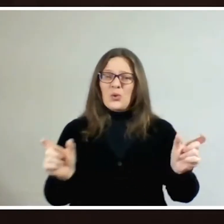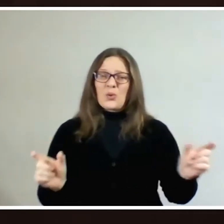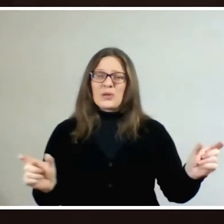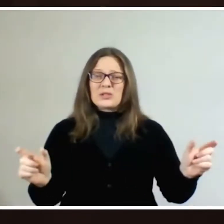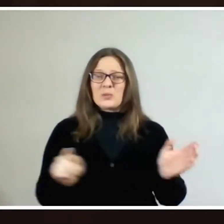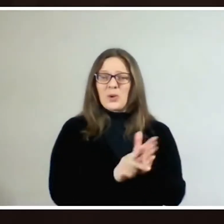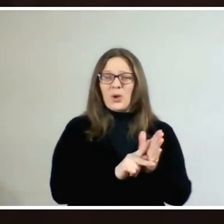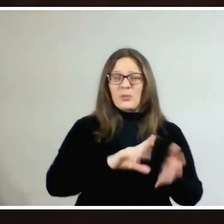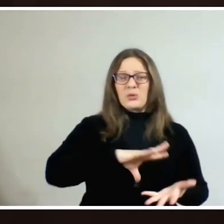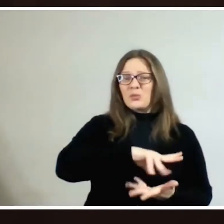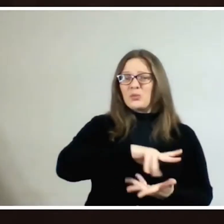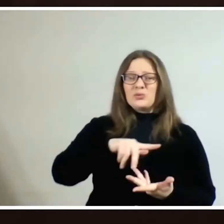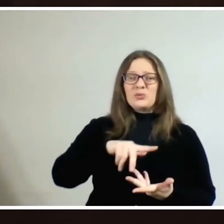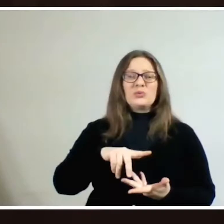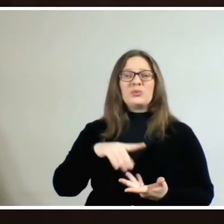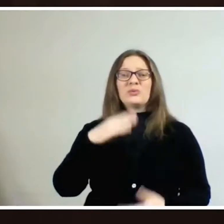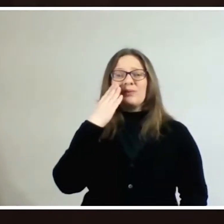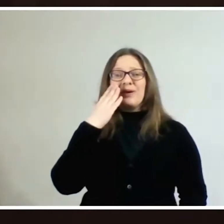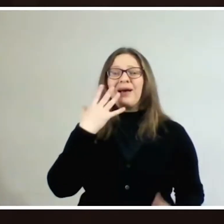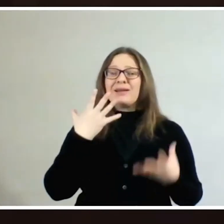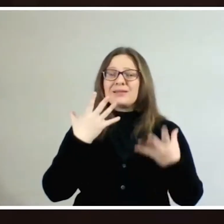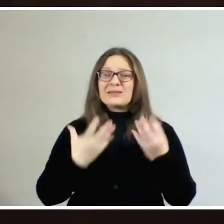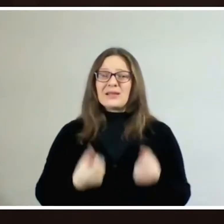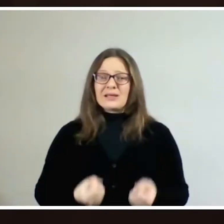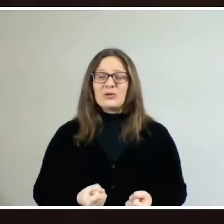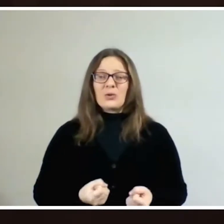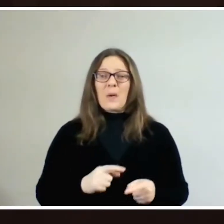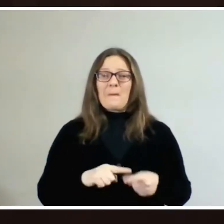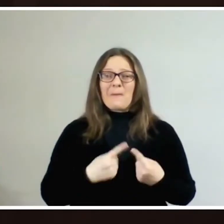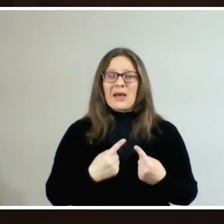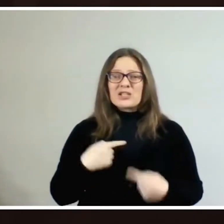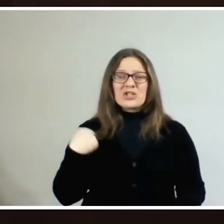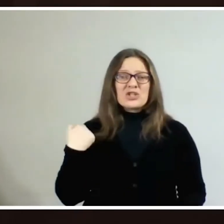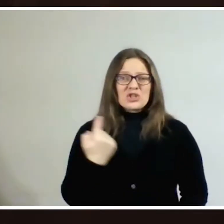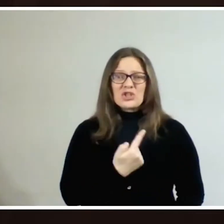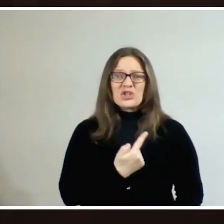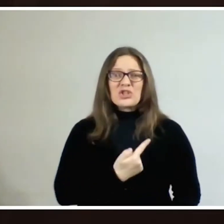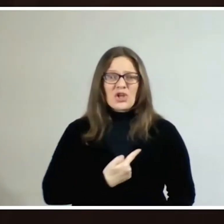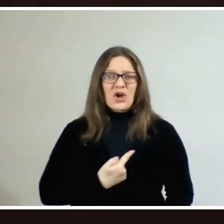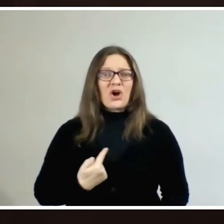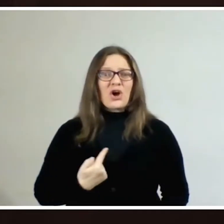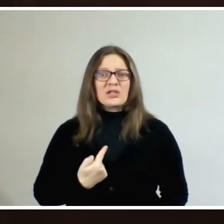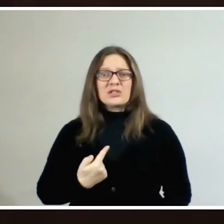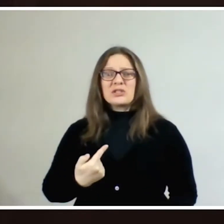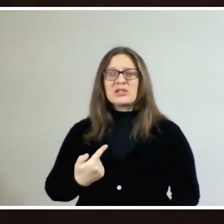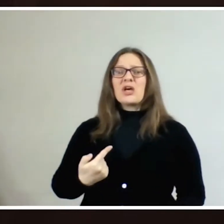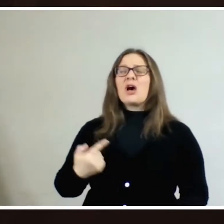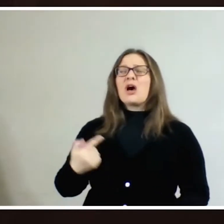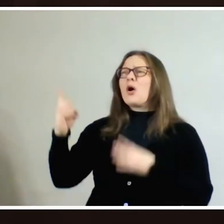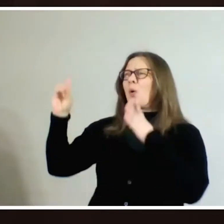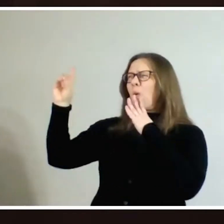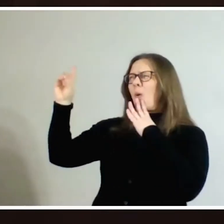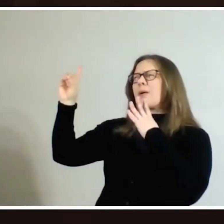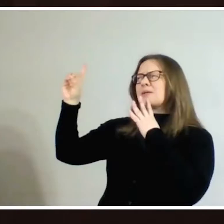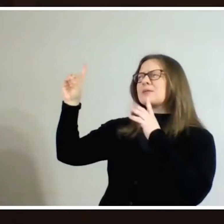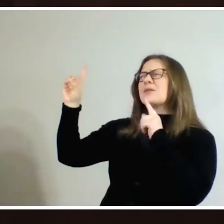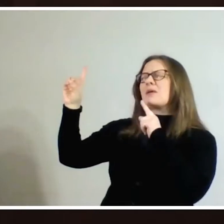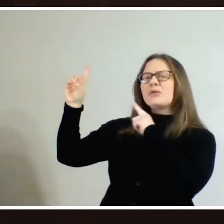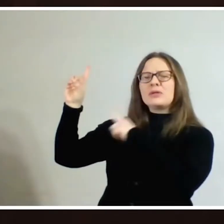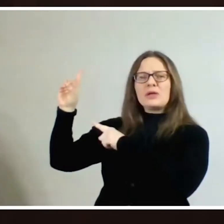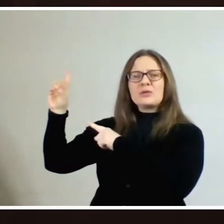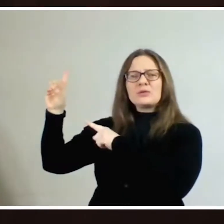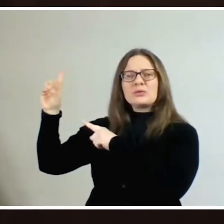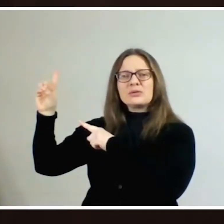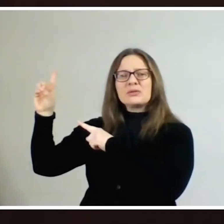Nós somos de Deus, aquele que conhece a Deus nos ouve. Aquele que não é da parte de Deus não nos